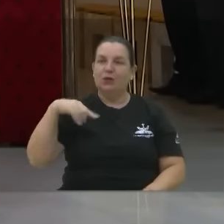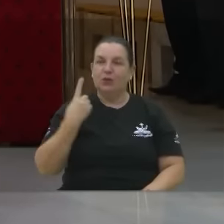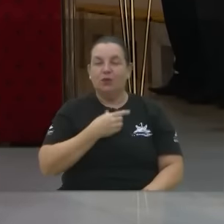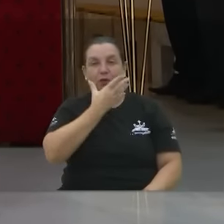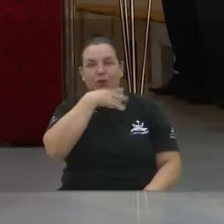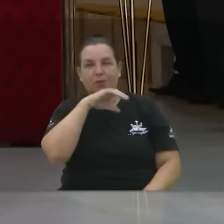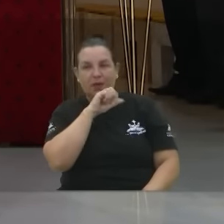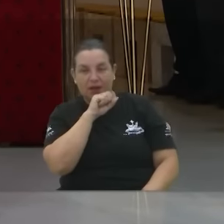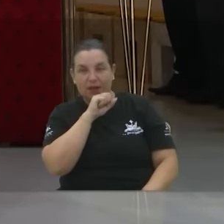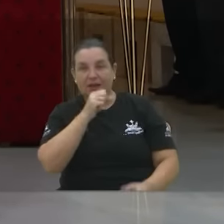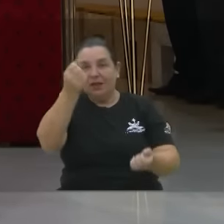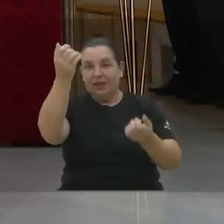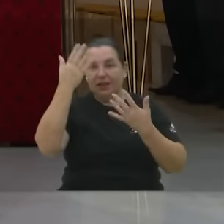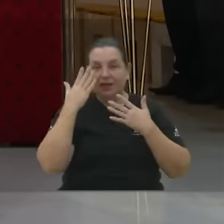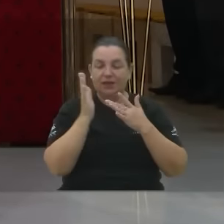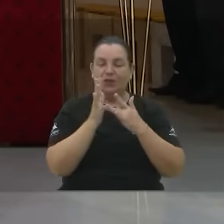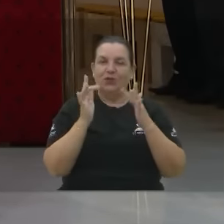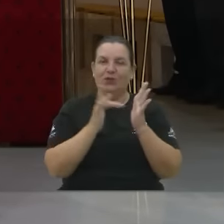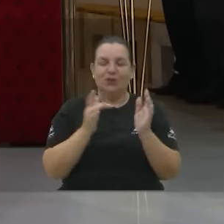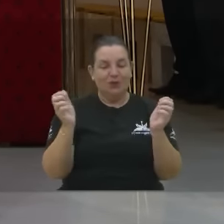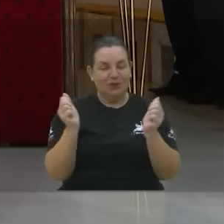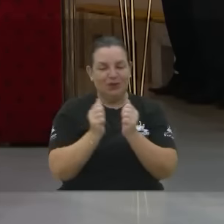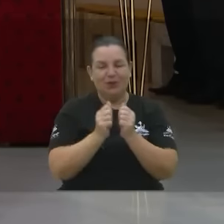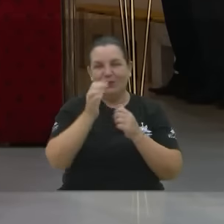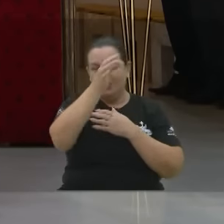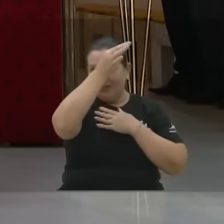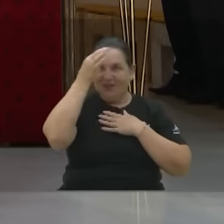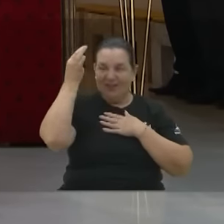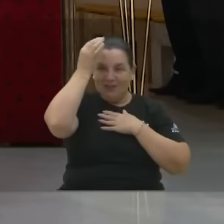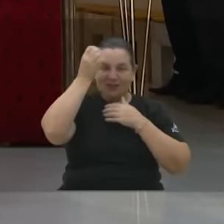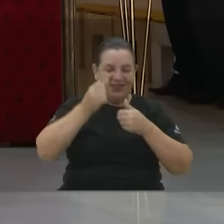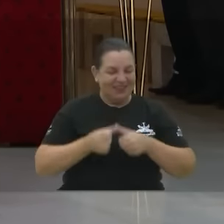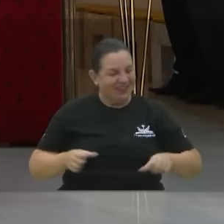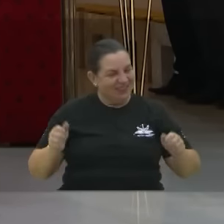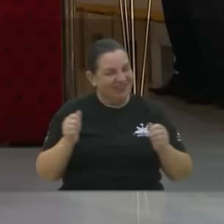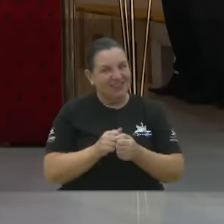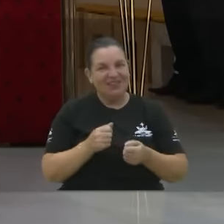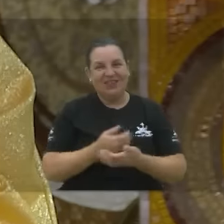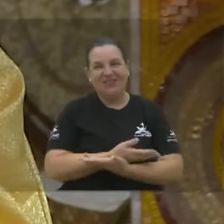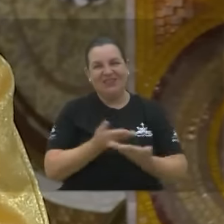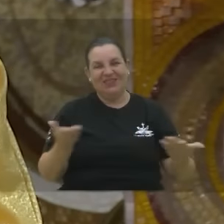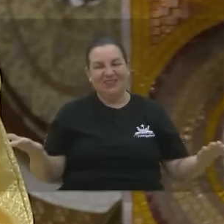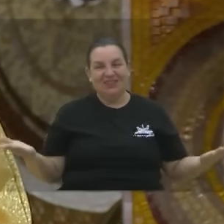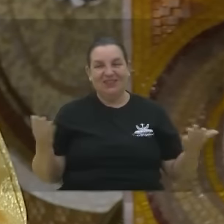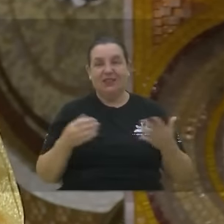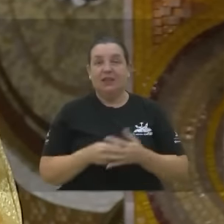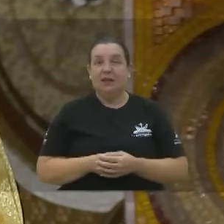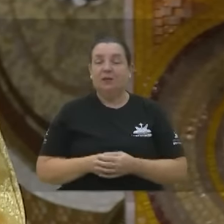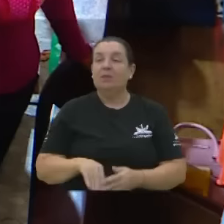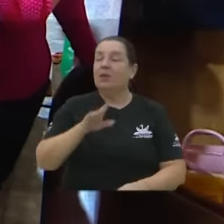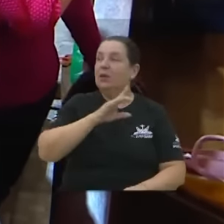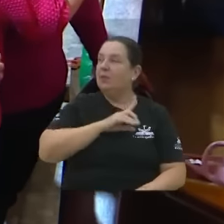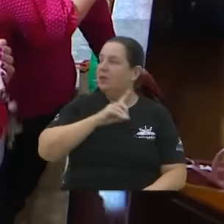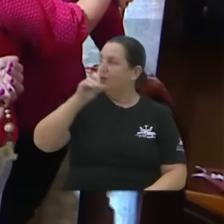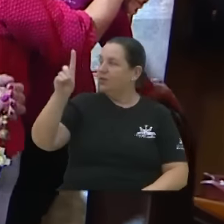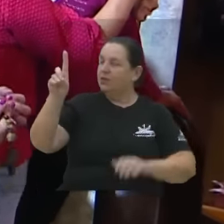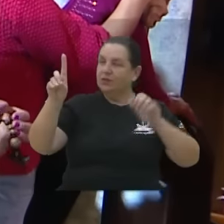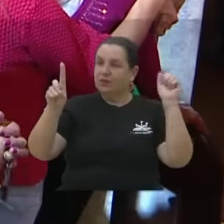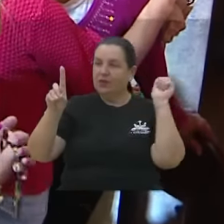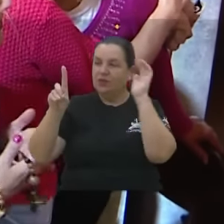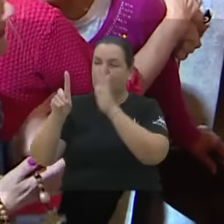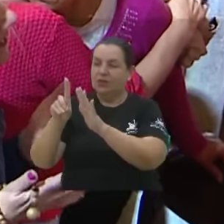Pai, que a graça de Jesus Cristo com o Espírito Santo esteja com todos vocês.